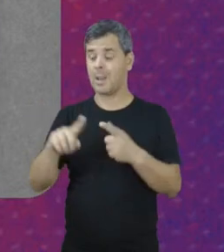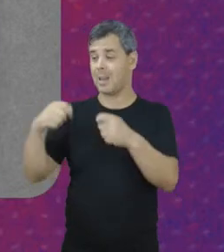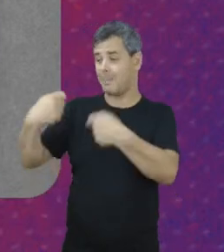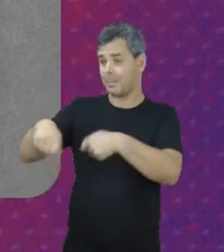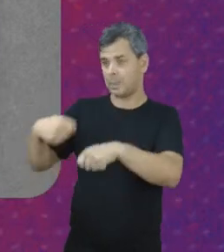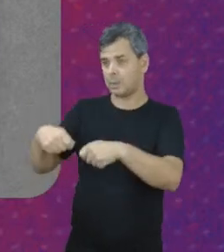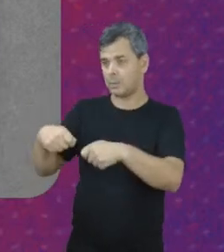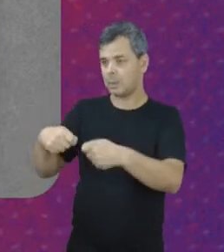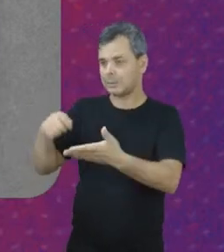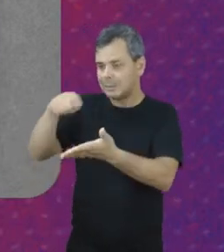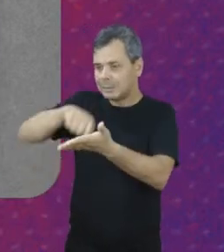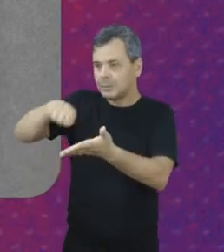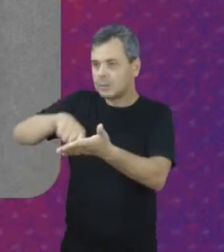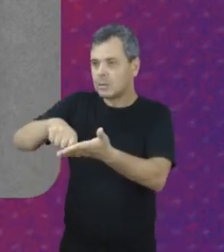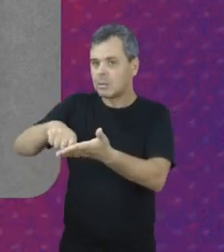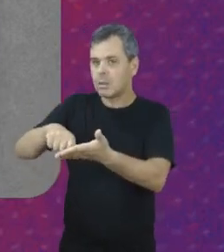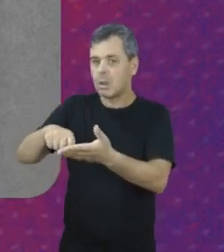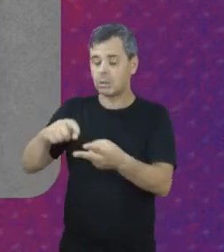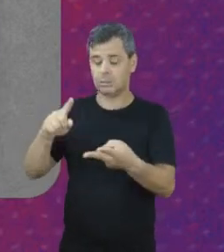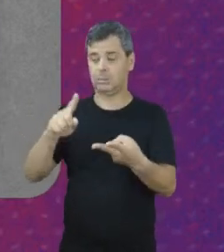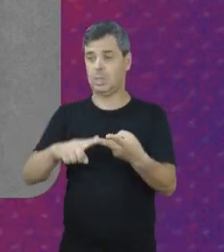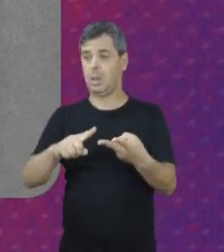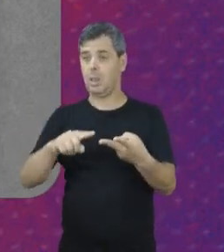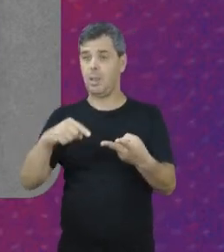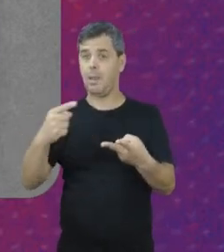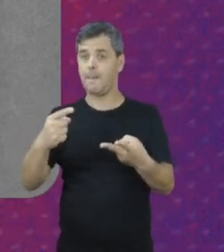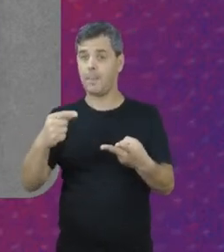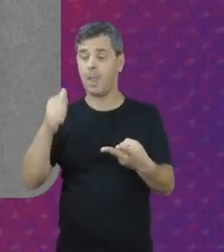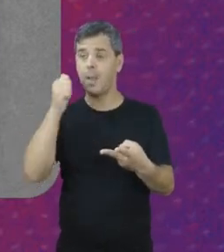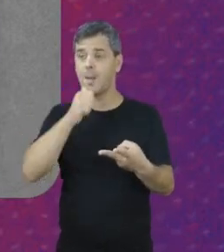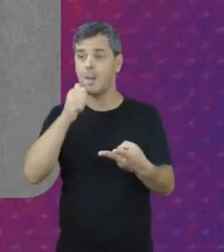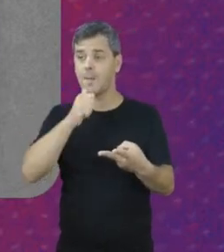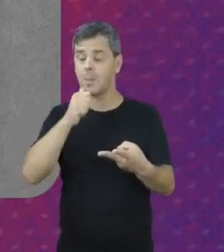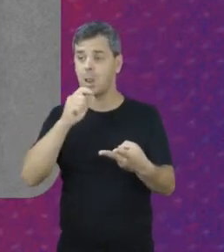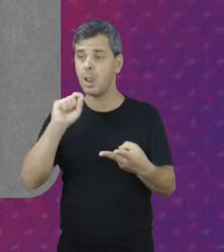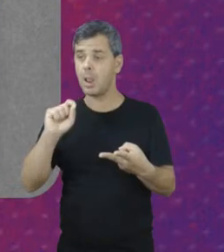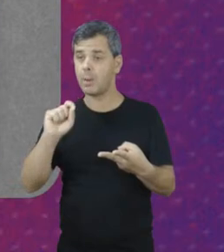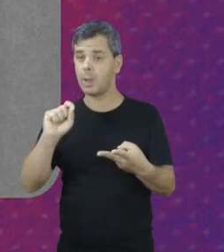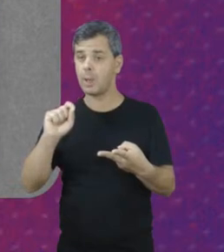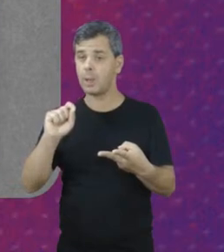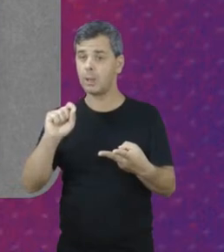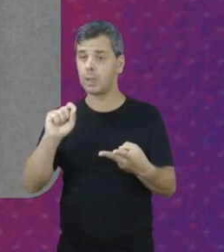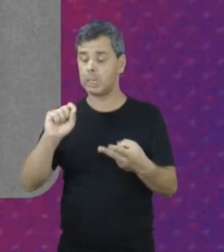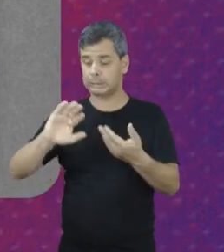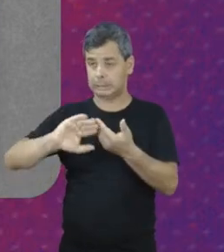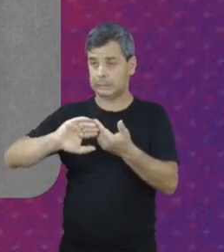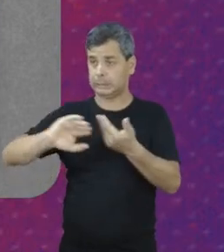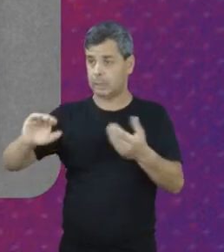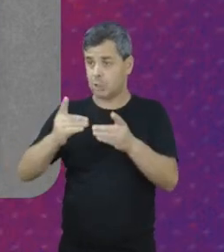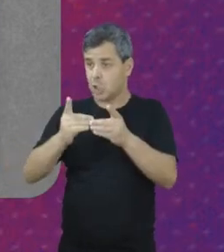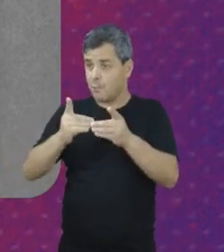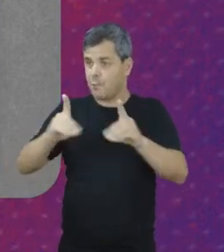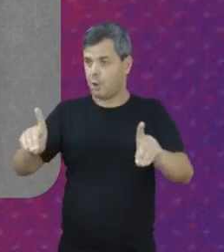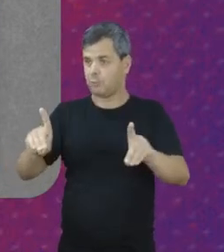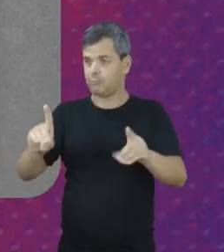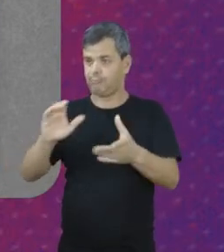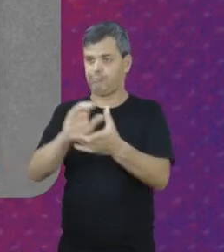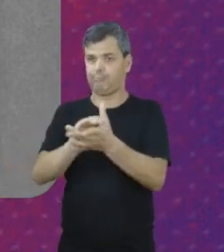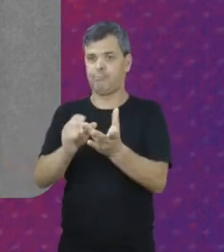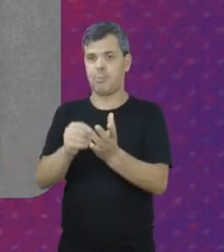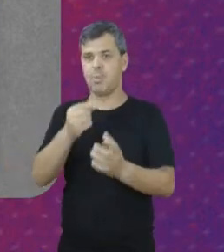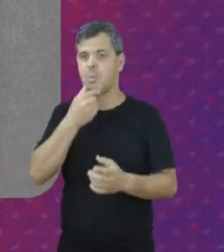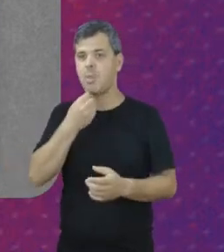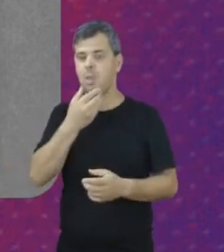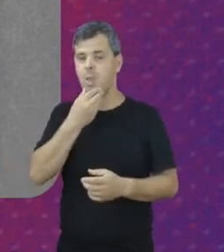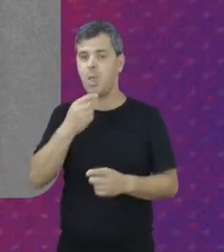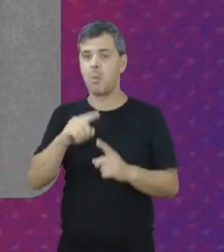de uma autorização. E depois, que a mulher que ela ousava, né, separar desse marido, que não